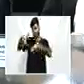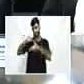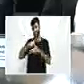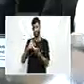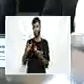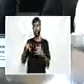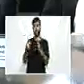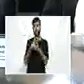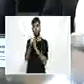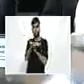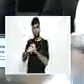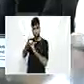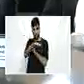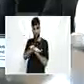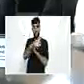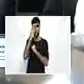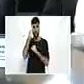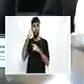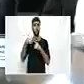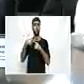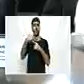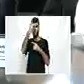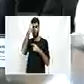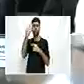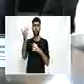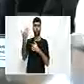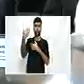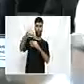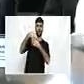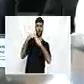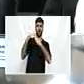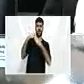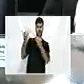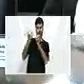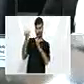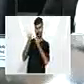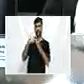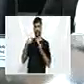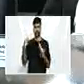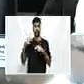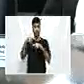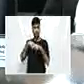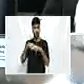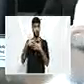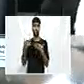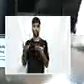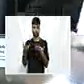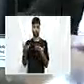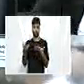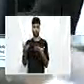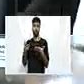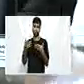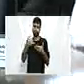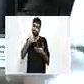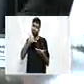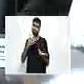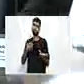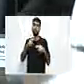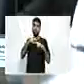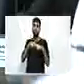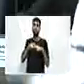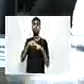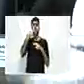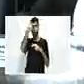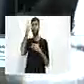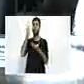Rua em Nova vosa eu falo que as pessoas vão na casa da gente vai para ver que hoje é um trilho infelizmente Então as pessoas